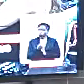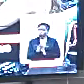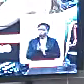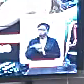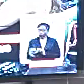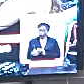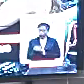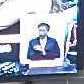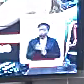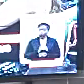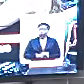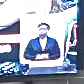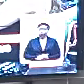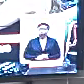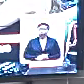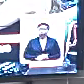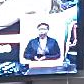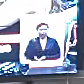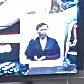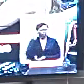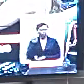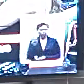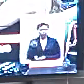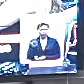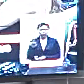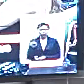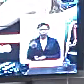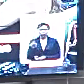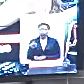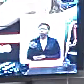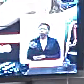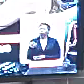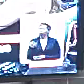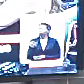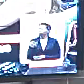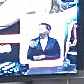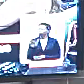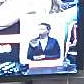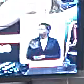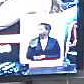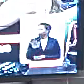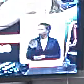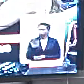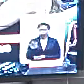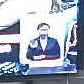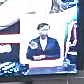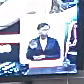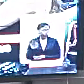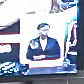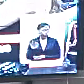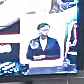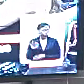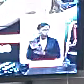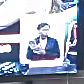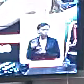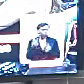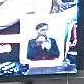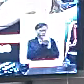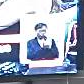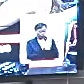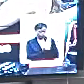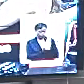aí acho que a senhora a senhora fez faculdade direita meu filho tranquei mas ver a suma do STJ parando pessa com